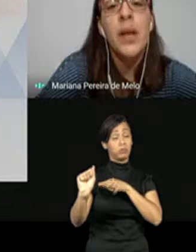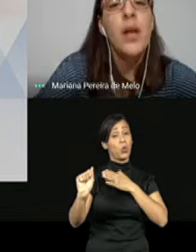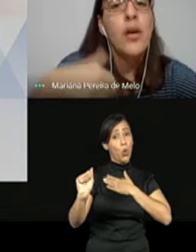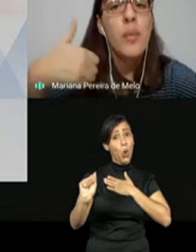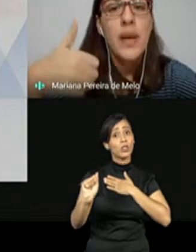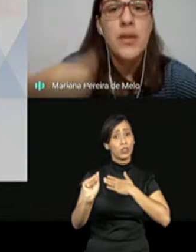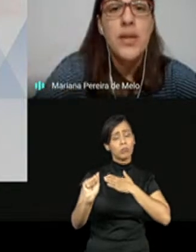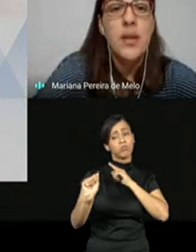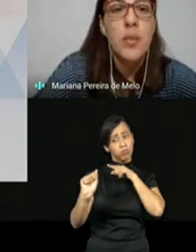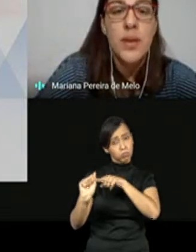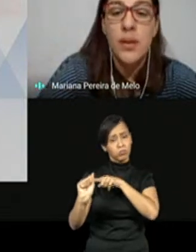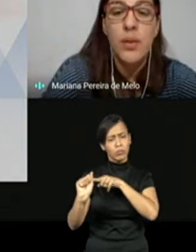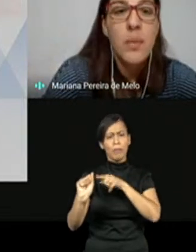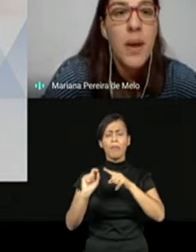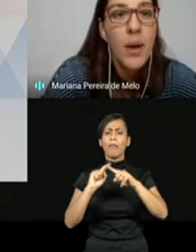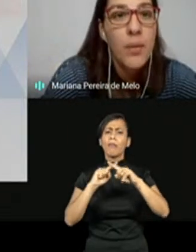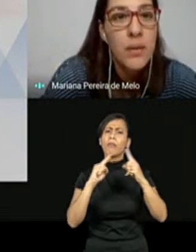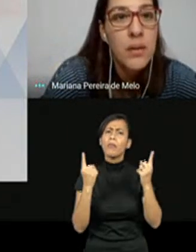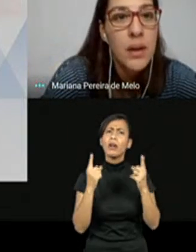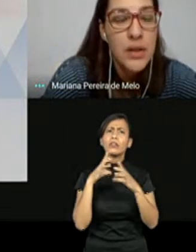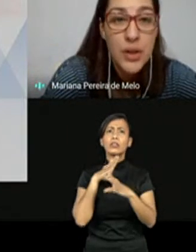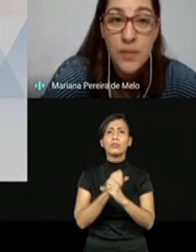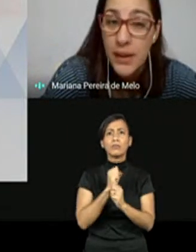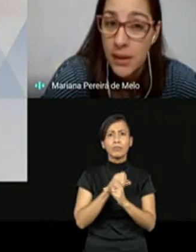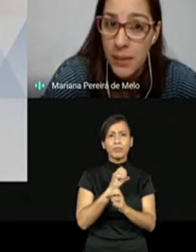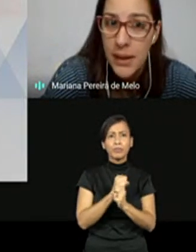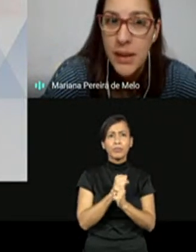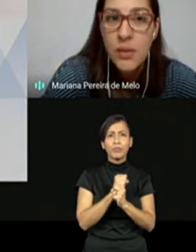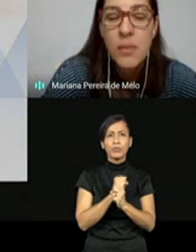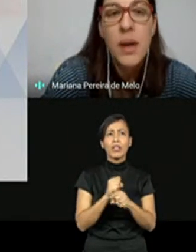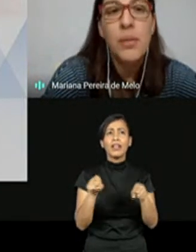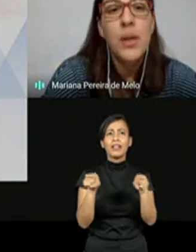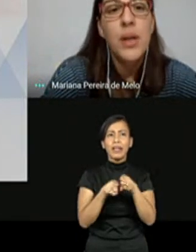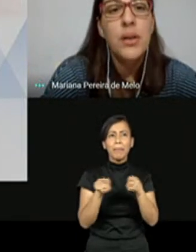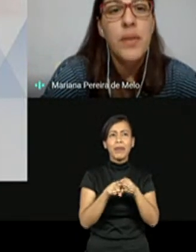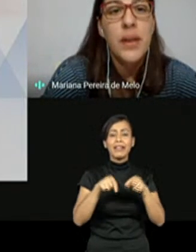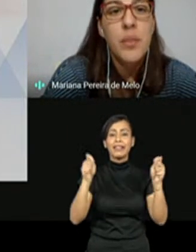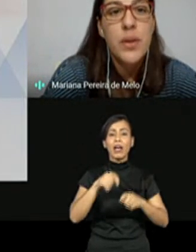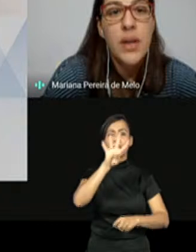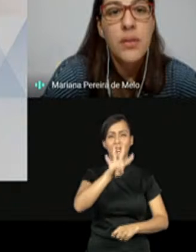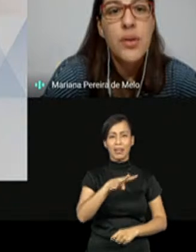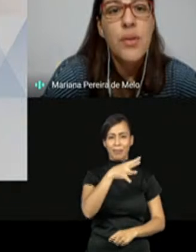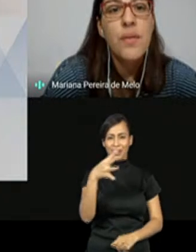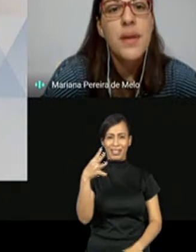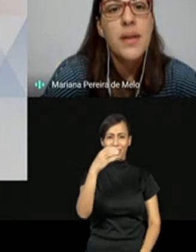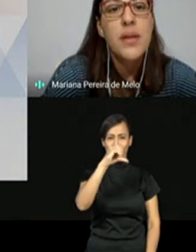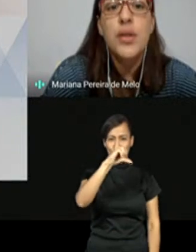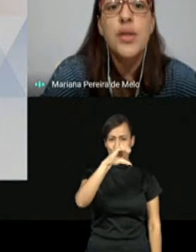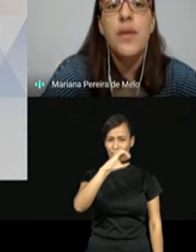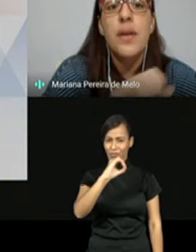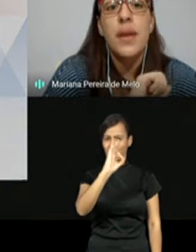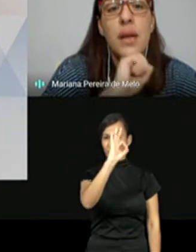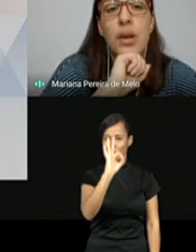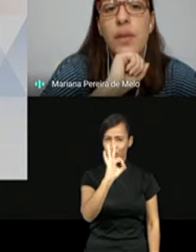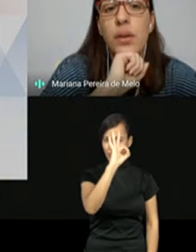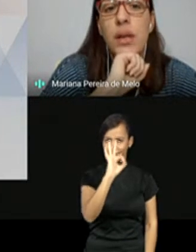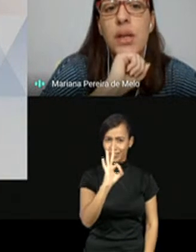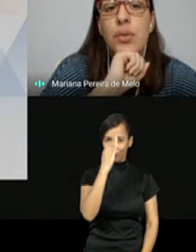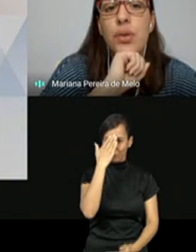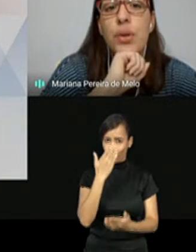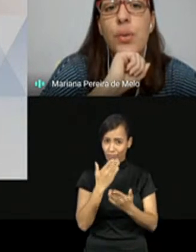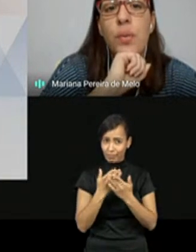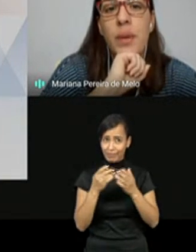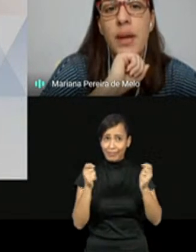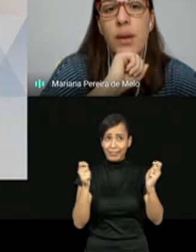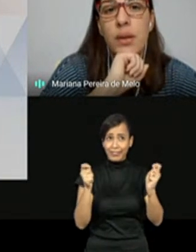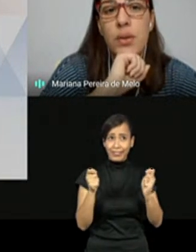tá? Como é a distribuição normal, a gente vai na tabela da normal, 90% de confiança, a gente vai achar o valor